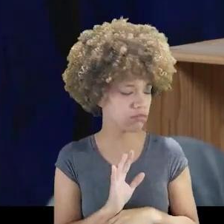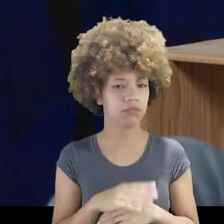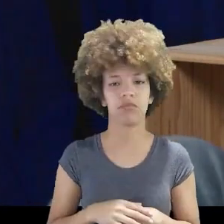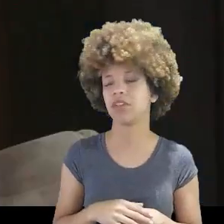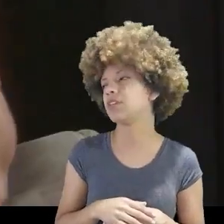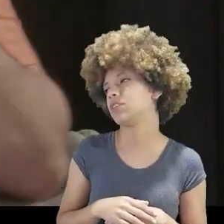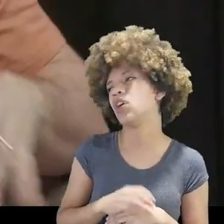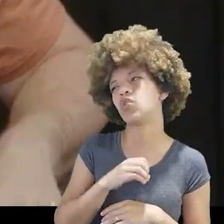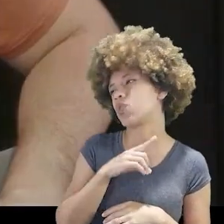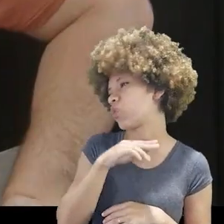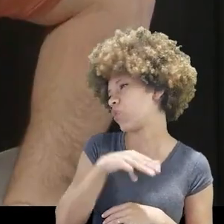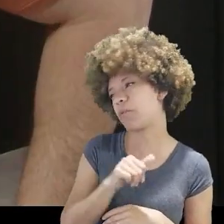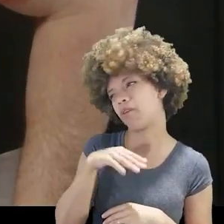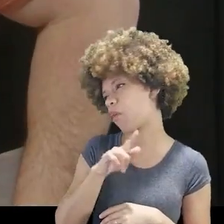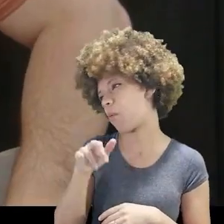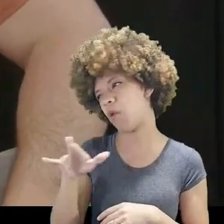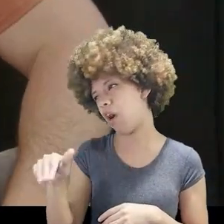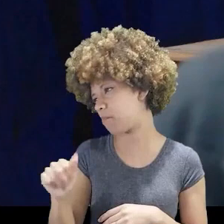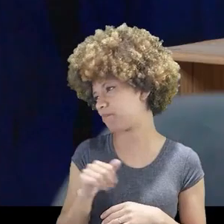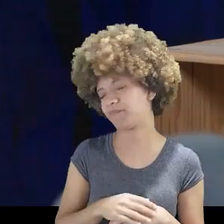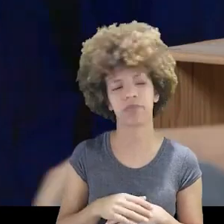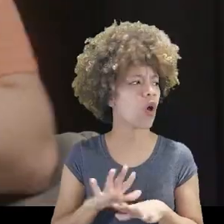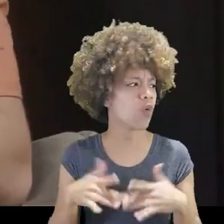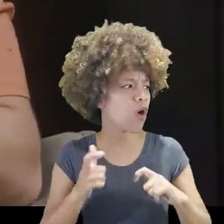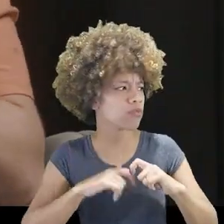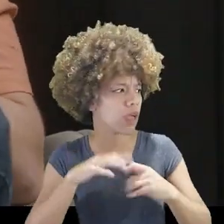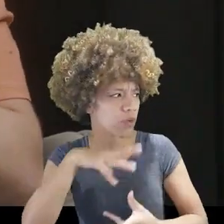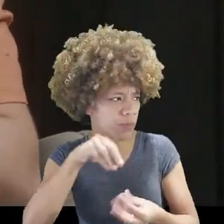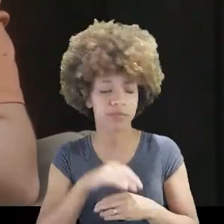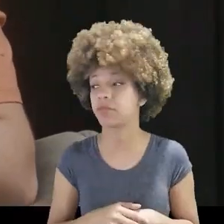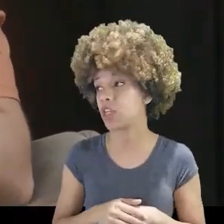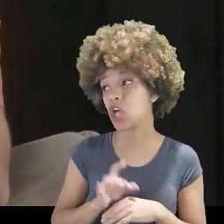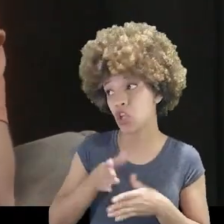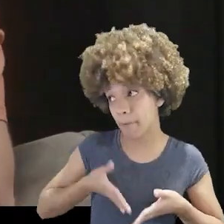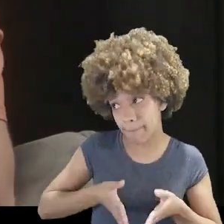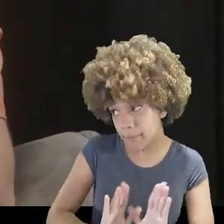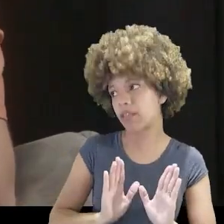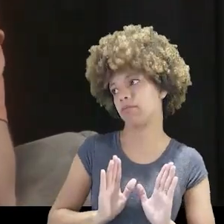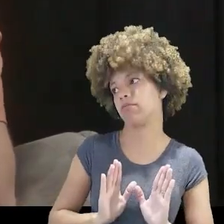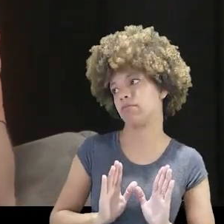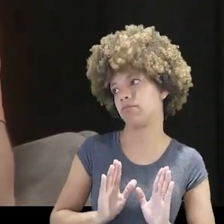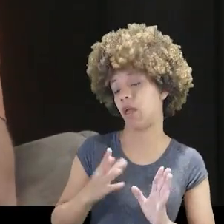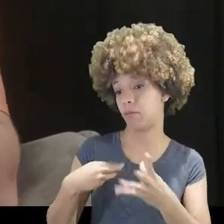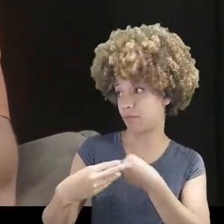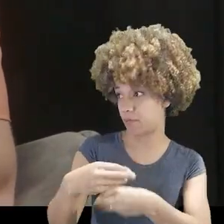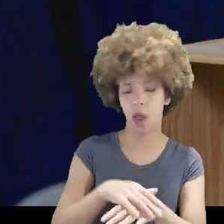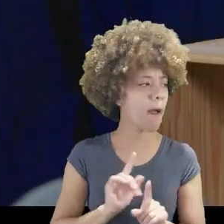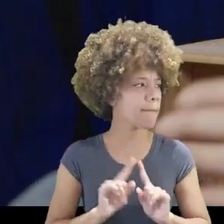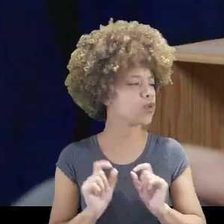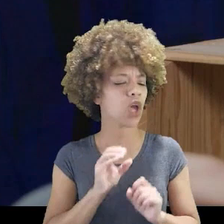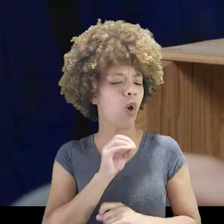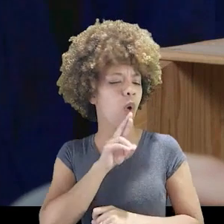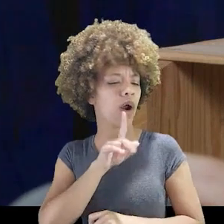a seu dono e Gomorra o que que é o sexo na visão espiritual que acha mas o que que é o que que acontece no